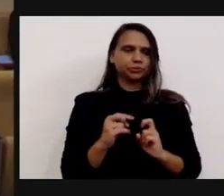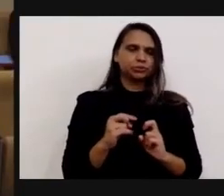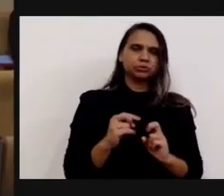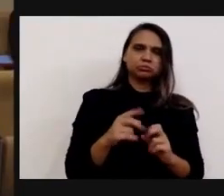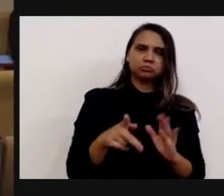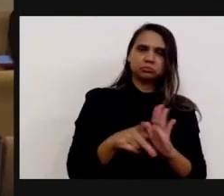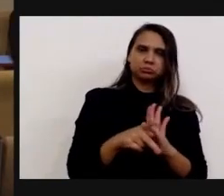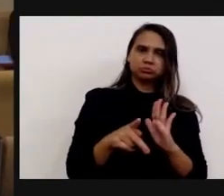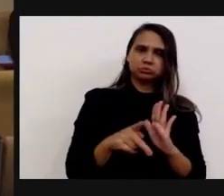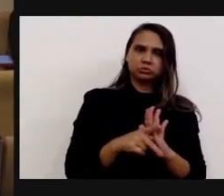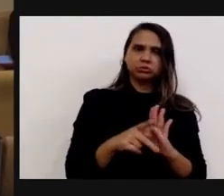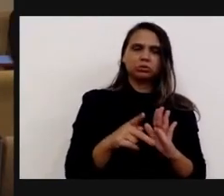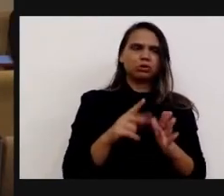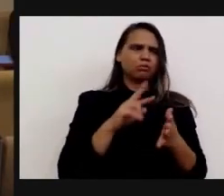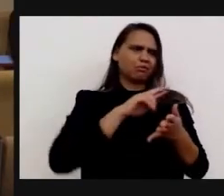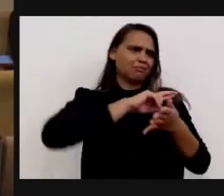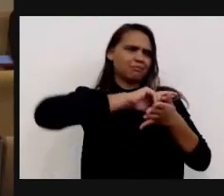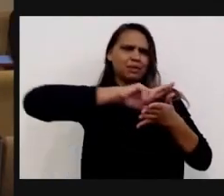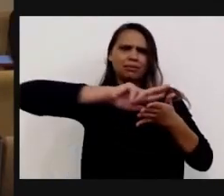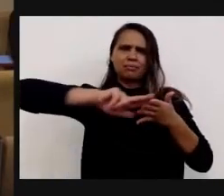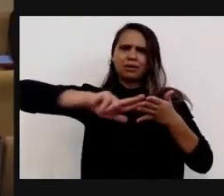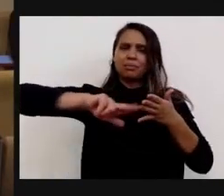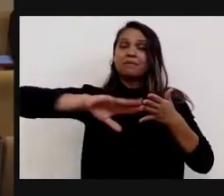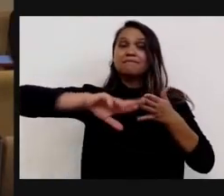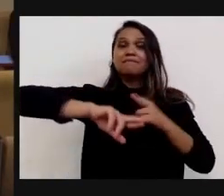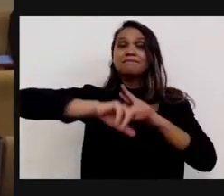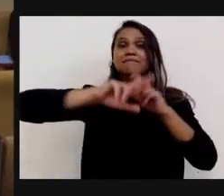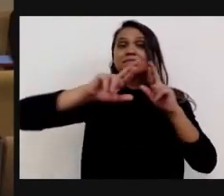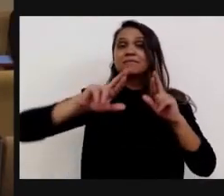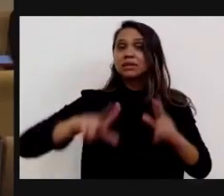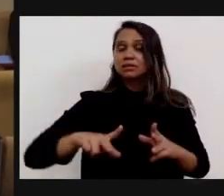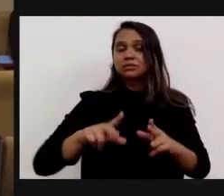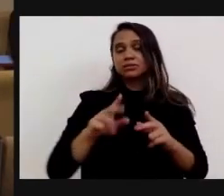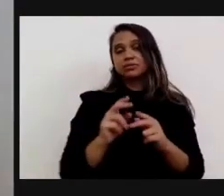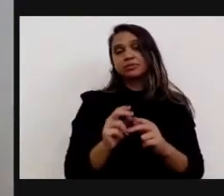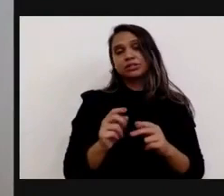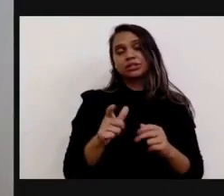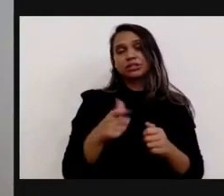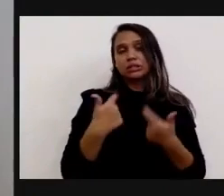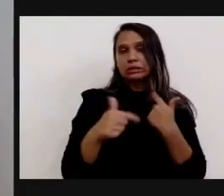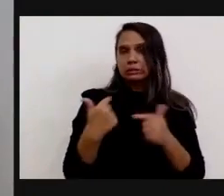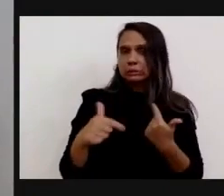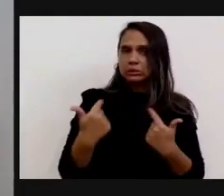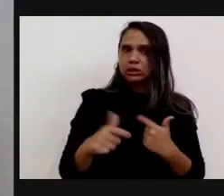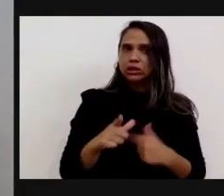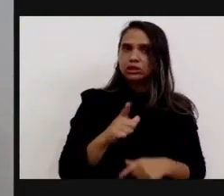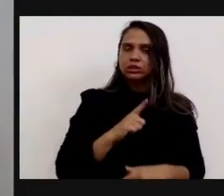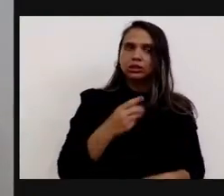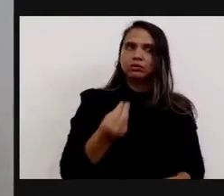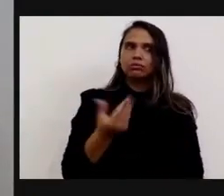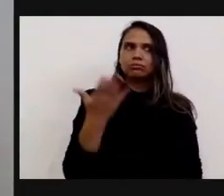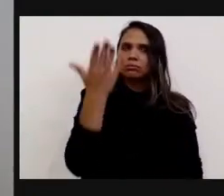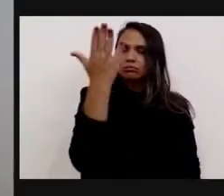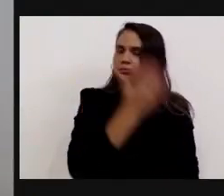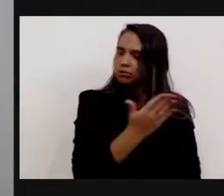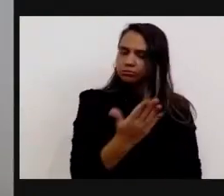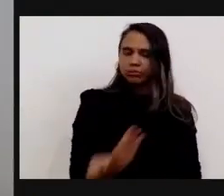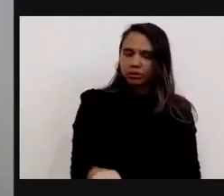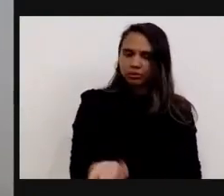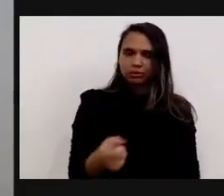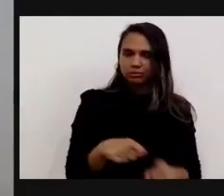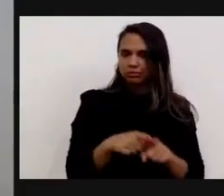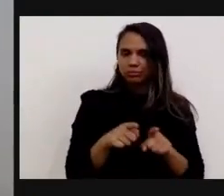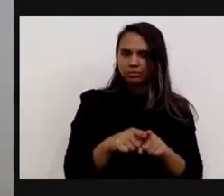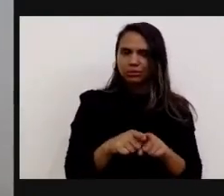360 então tem o equipes a gente está ali trabalhando né Inclusive tem comprovações nesse sentido